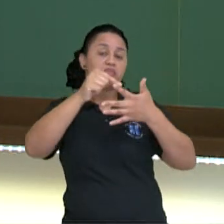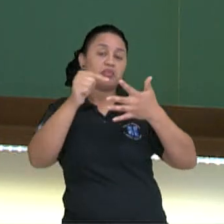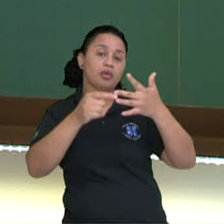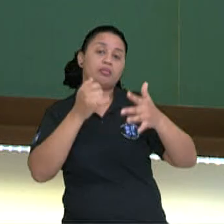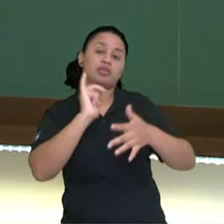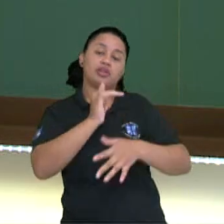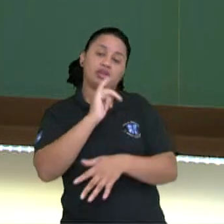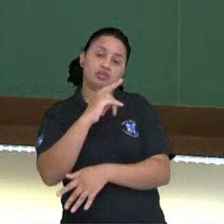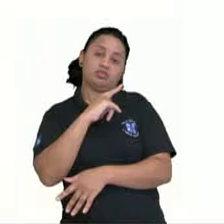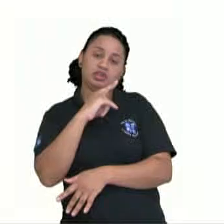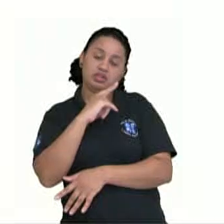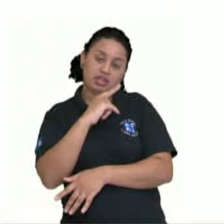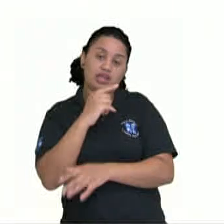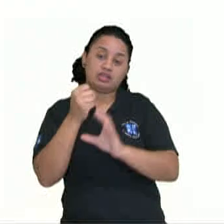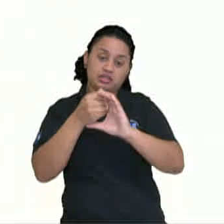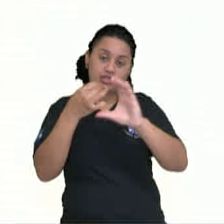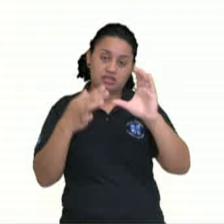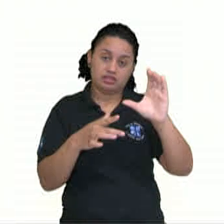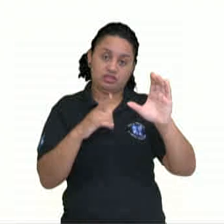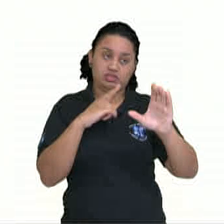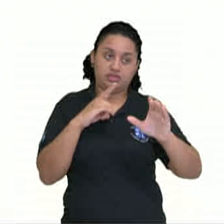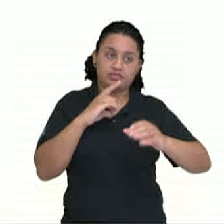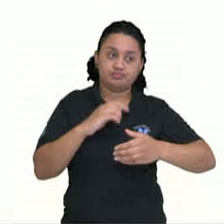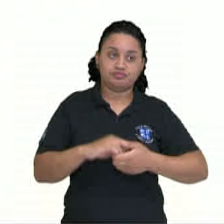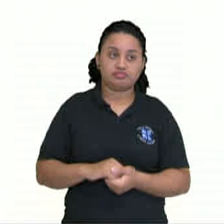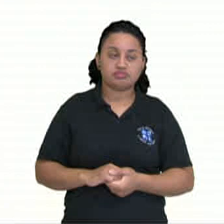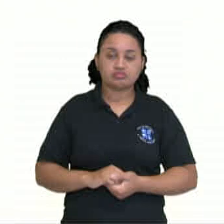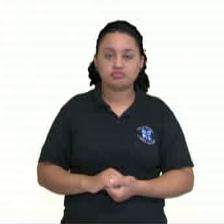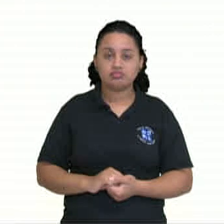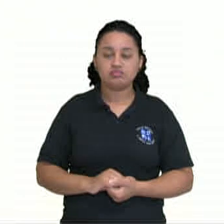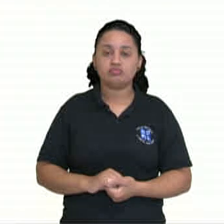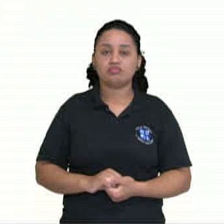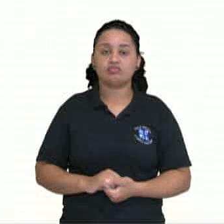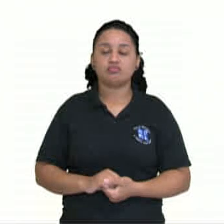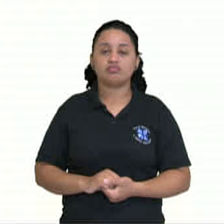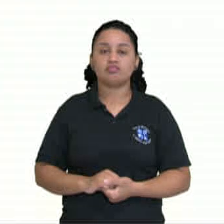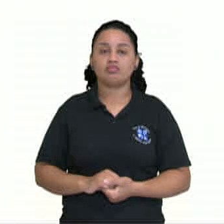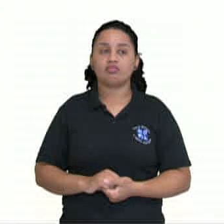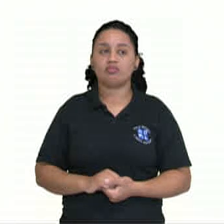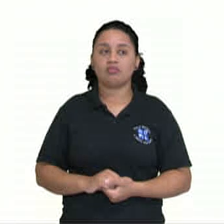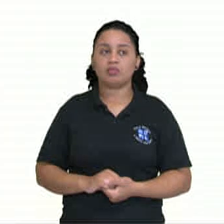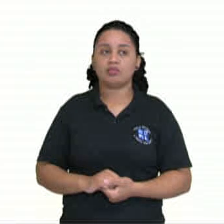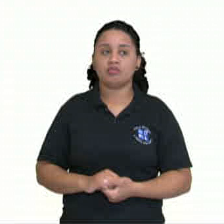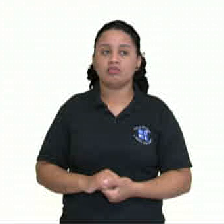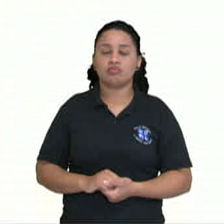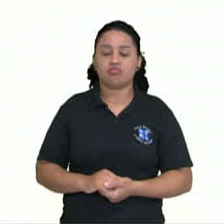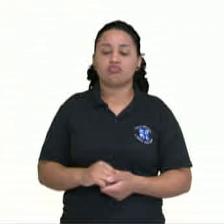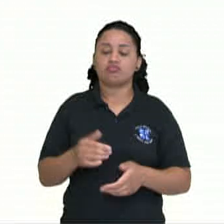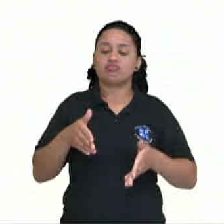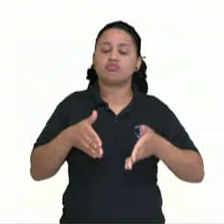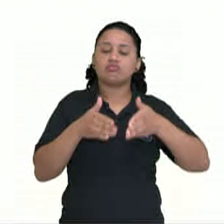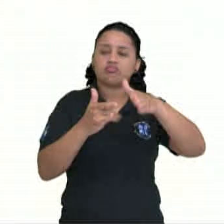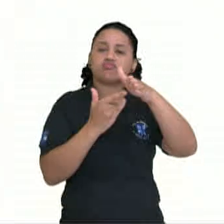do narrador onisciente. Lendo aqui o fragmento, então. Sob a lua, num velho trapiche